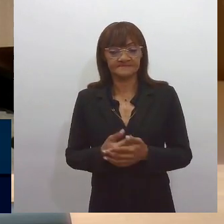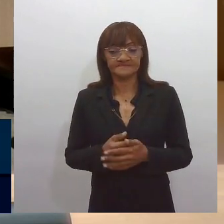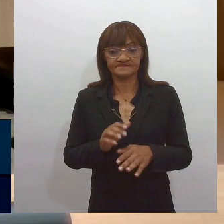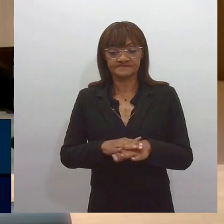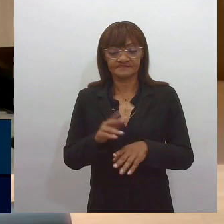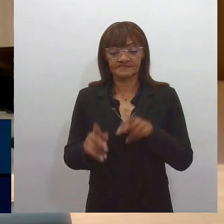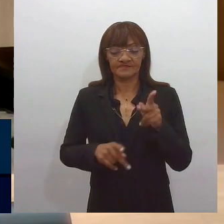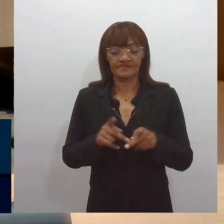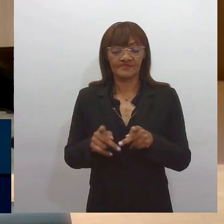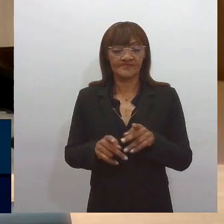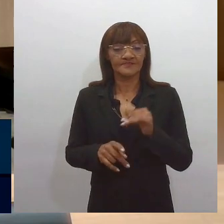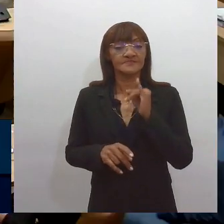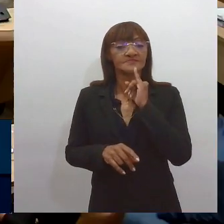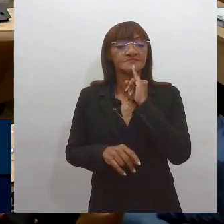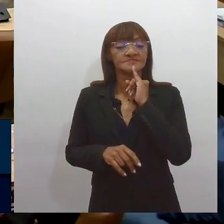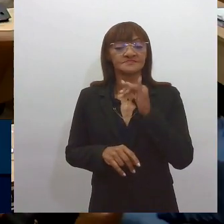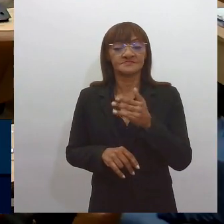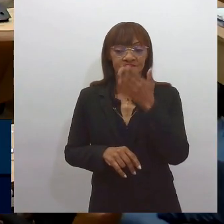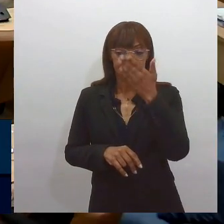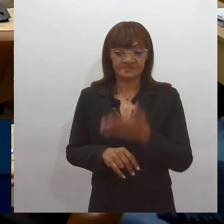questionamento Valeu